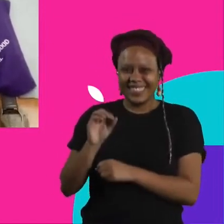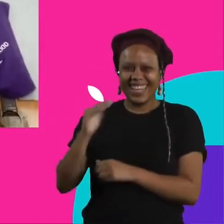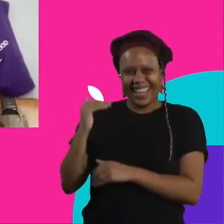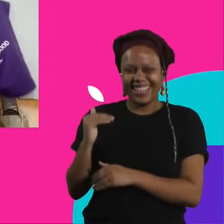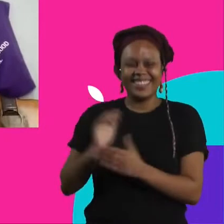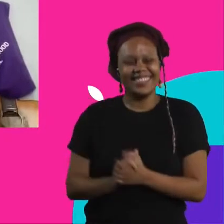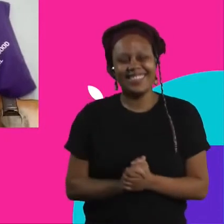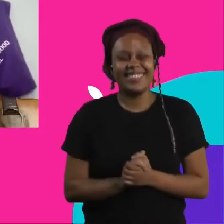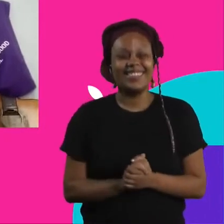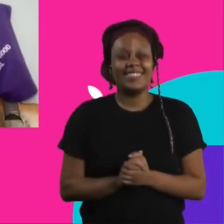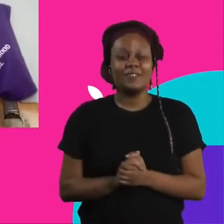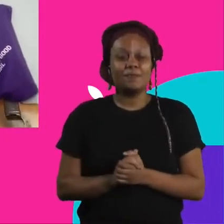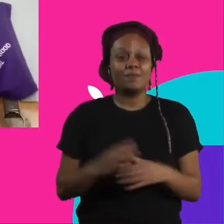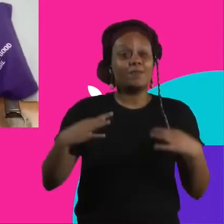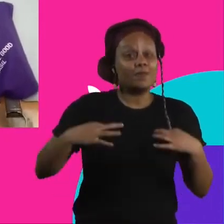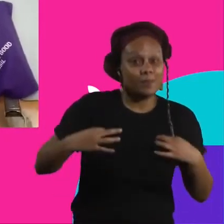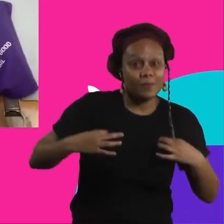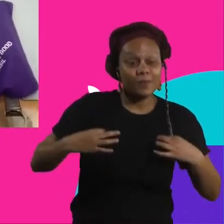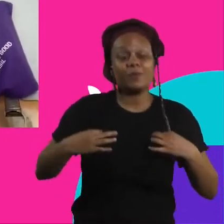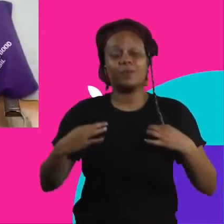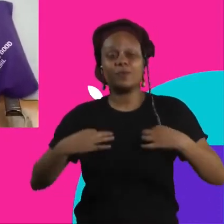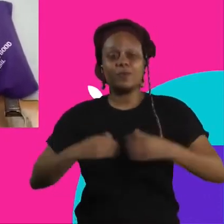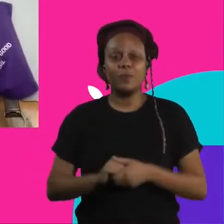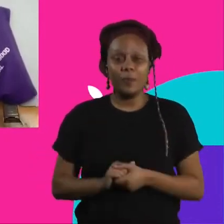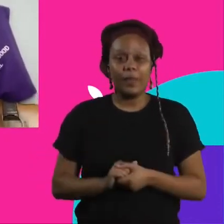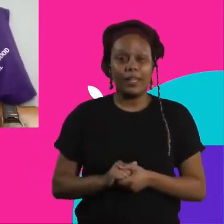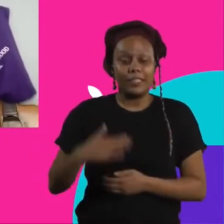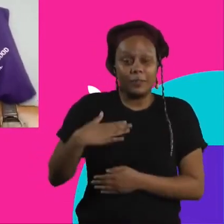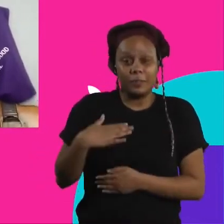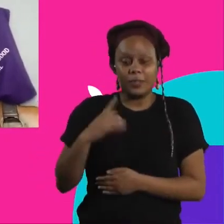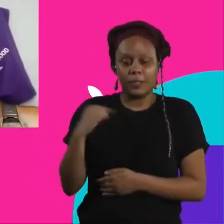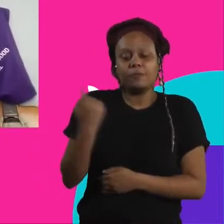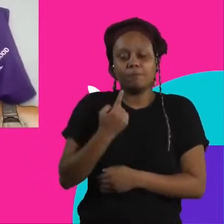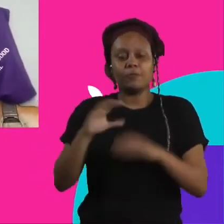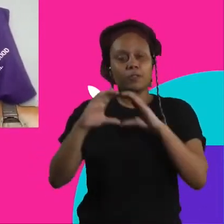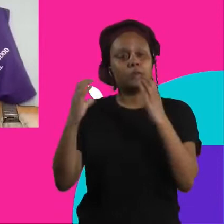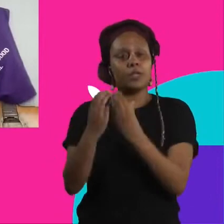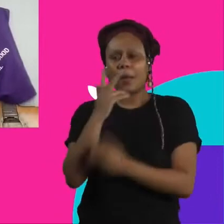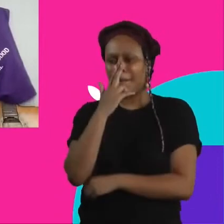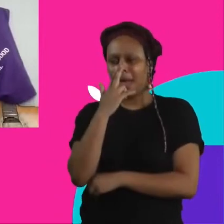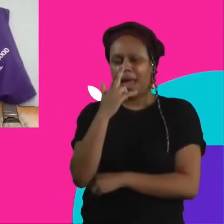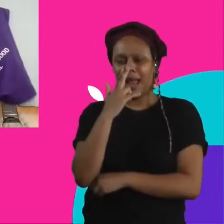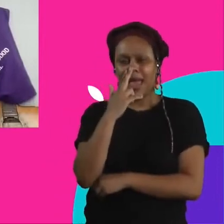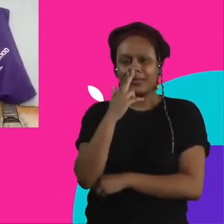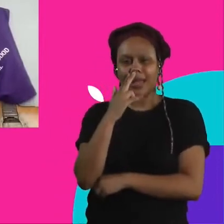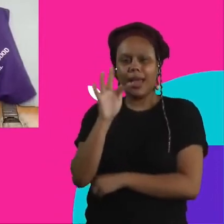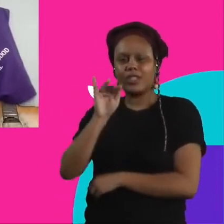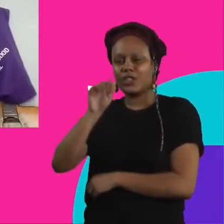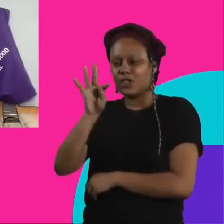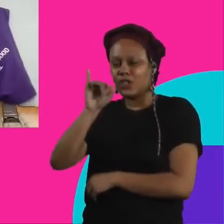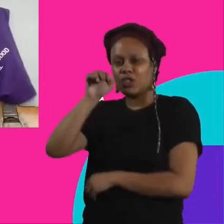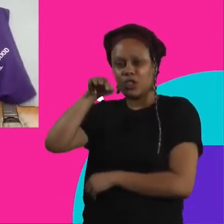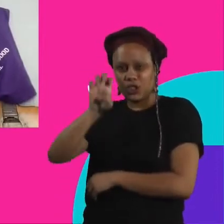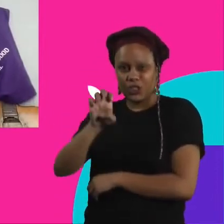Estou vestindo aqui a nossa comunidade, o Women Blockchain Brasil, que parece uma camisa de time, né? Que também tem a ver